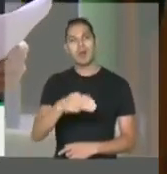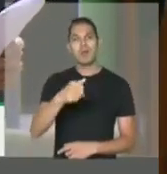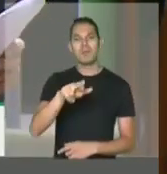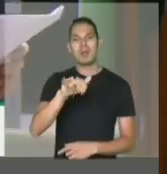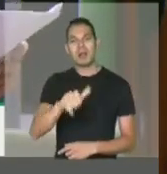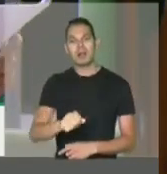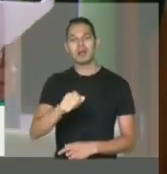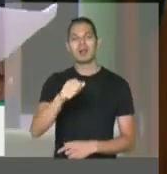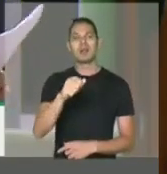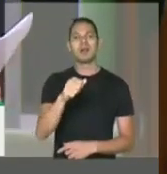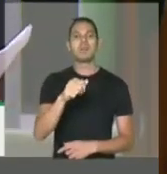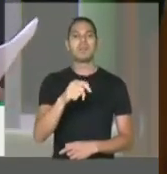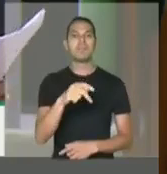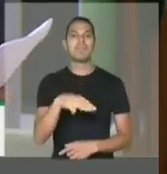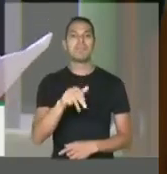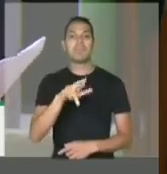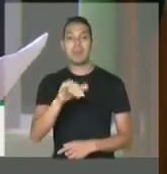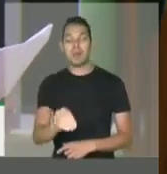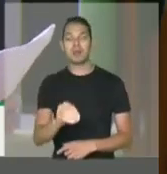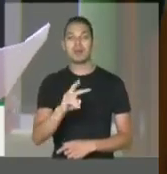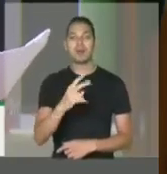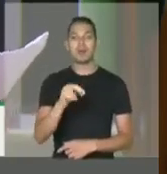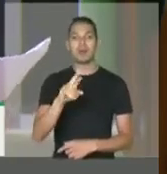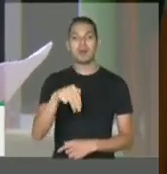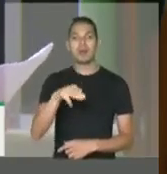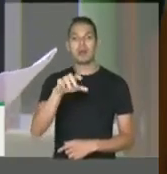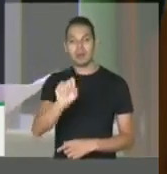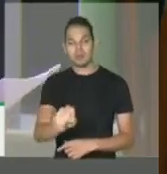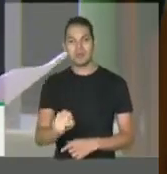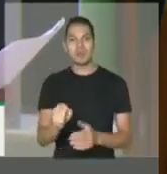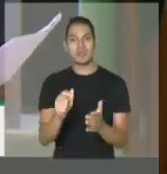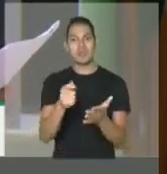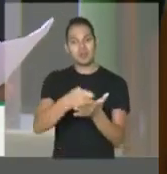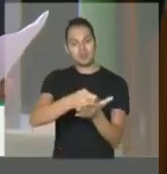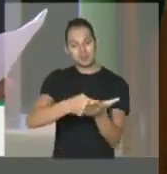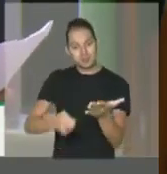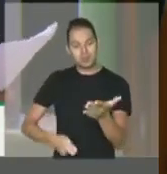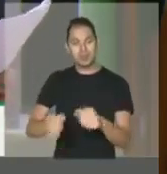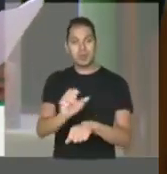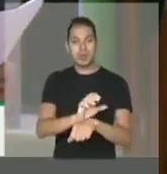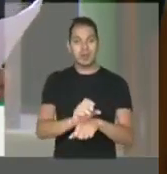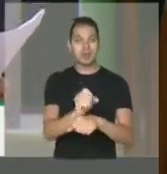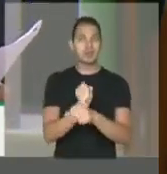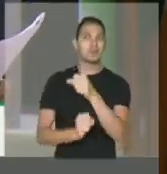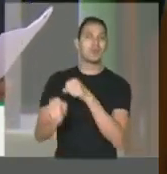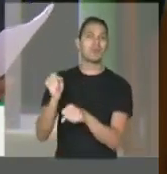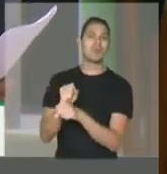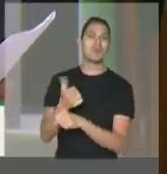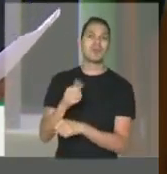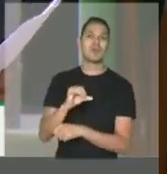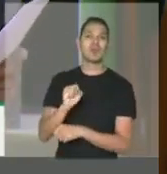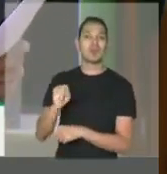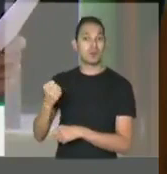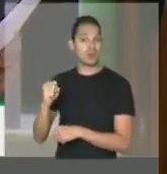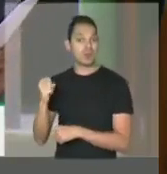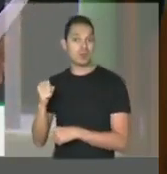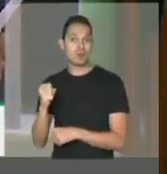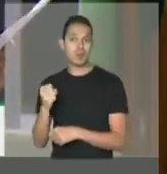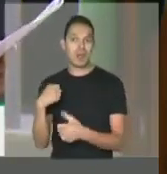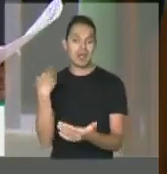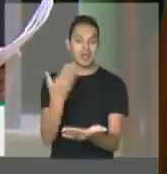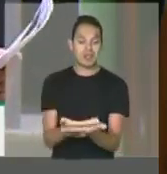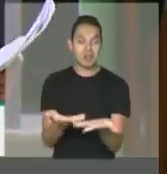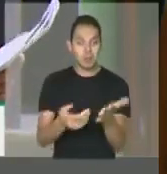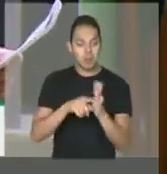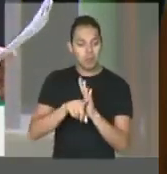Silva, Mário Bruck, Hermes Zanetti, que escreveu isso na Constituição de 88, que até hoje não foi